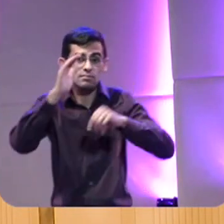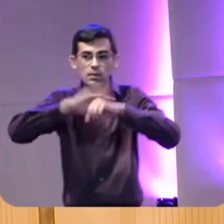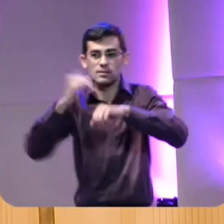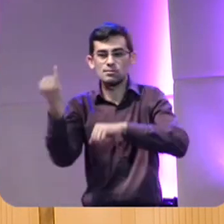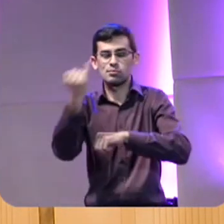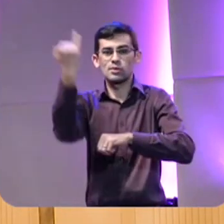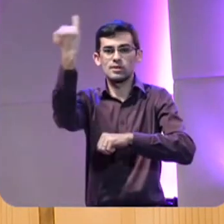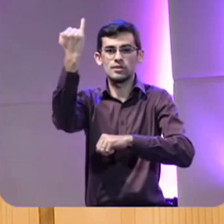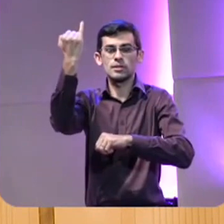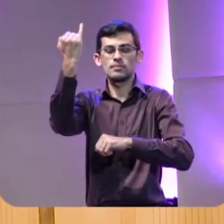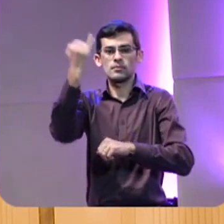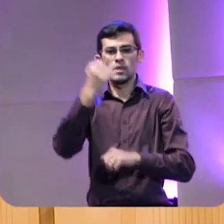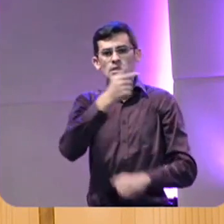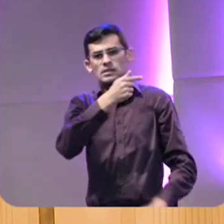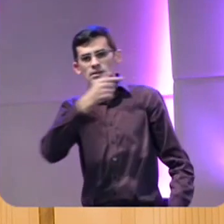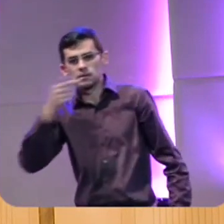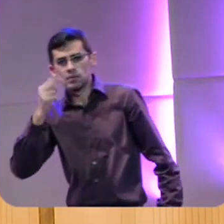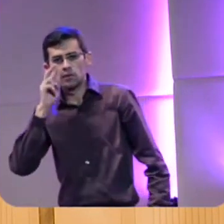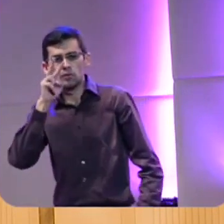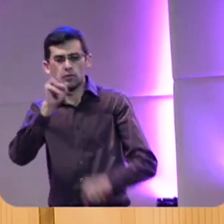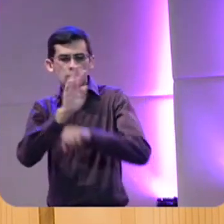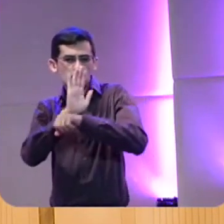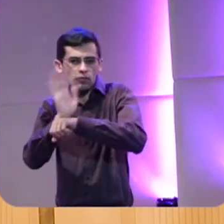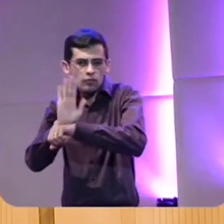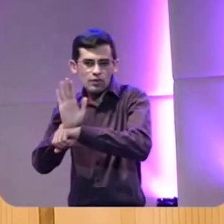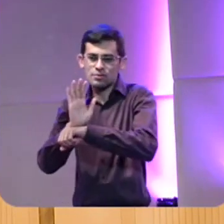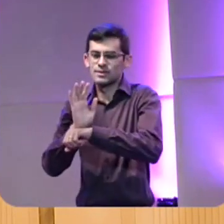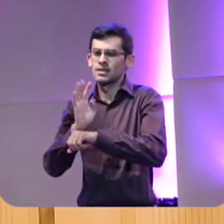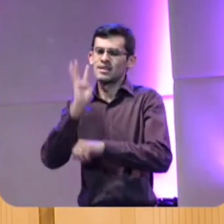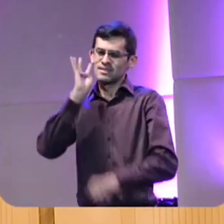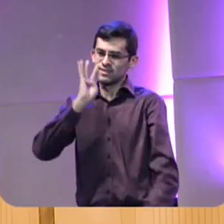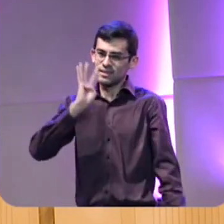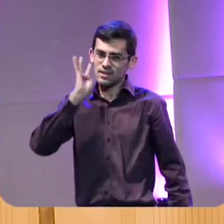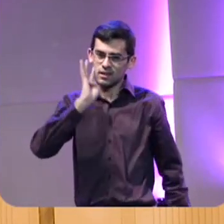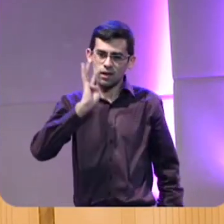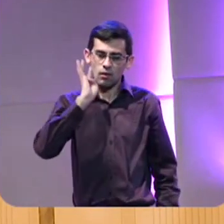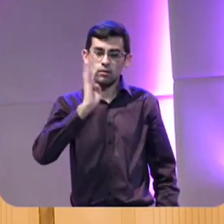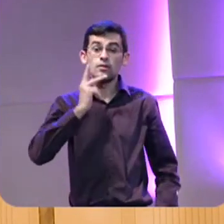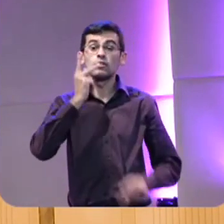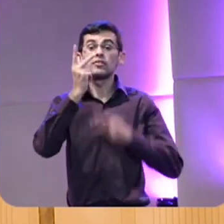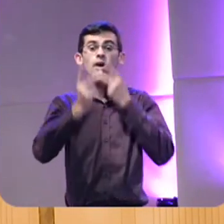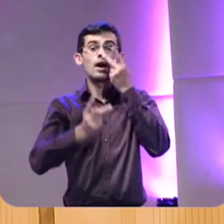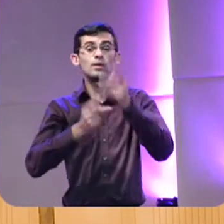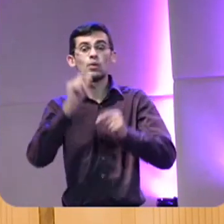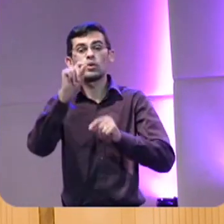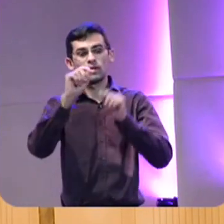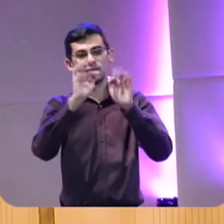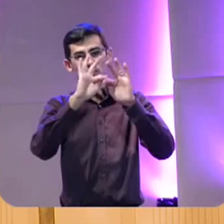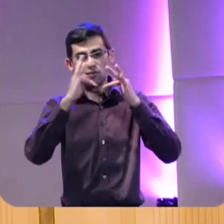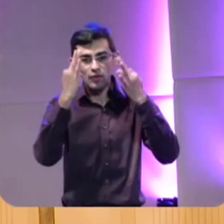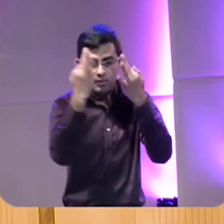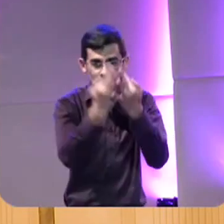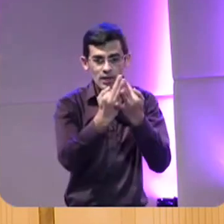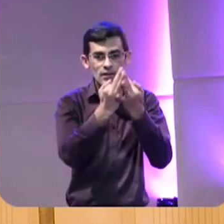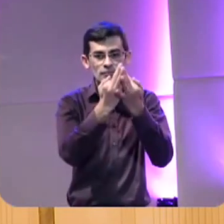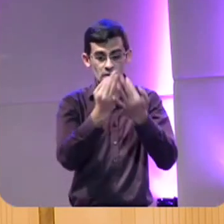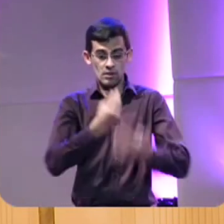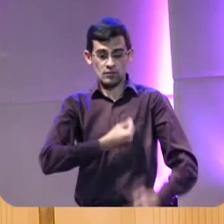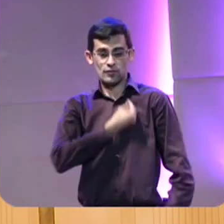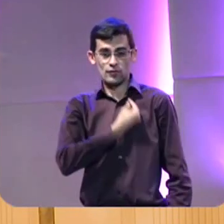maior. Essa semana eu vi um vídeo muito engraçado, que fala de uma família que estava